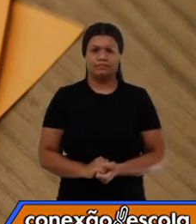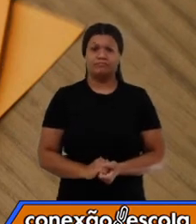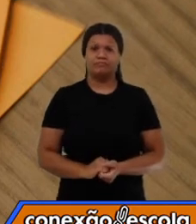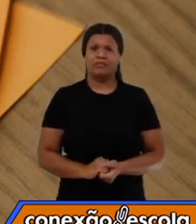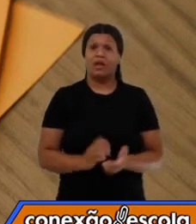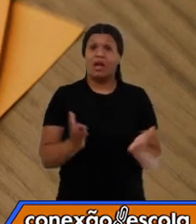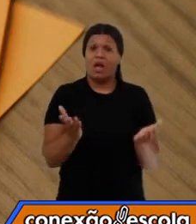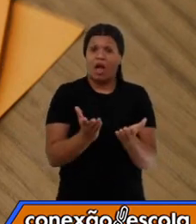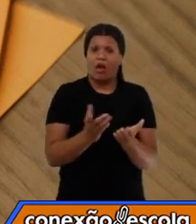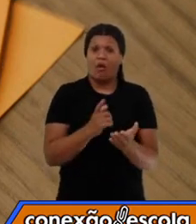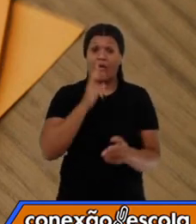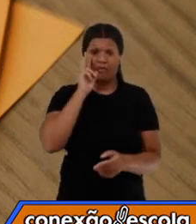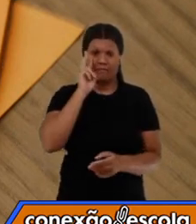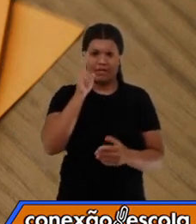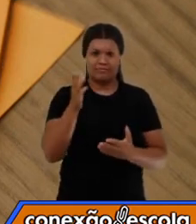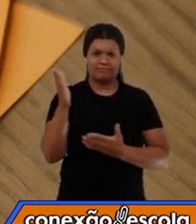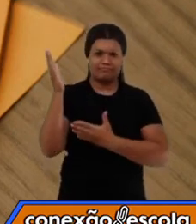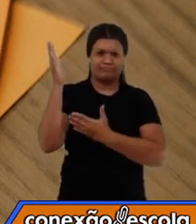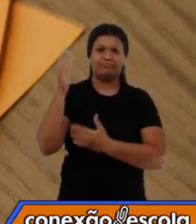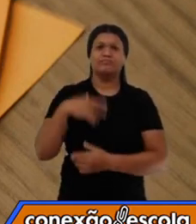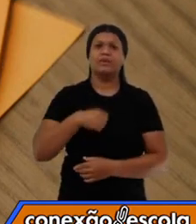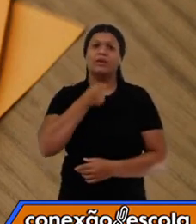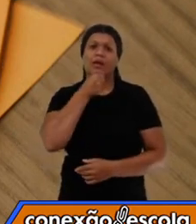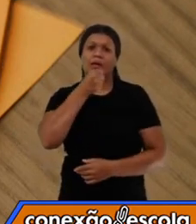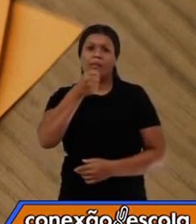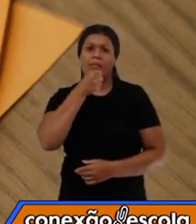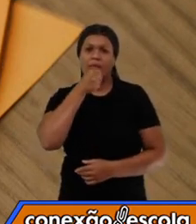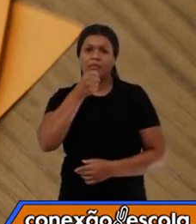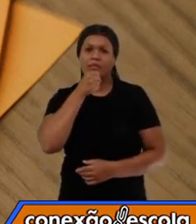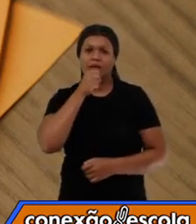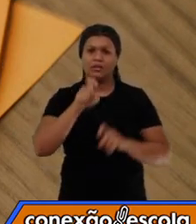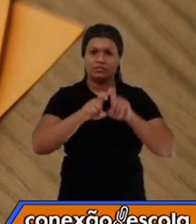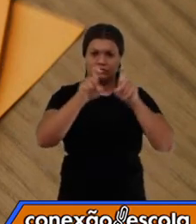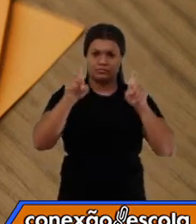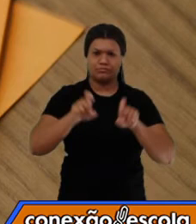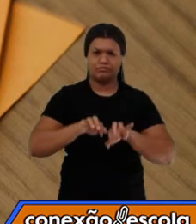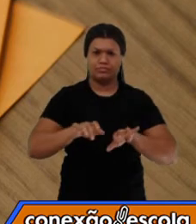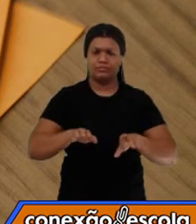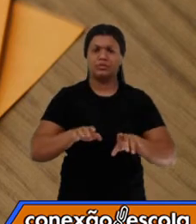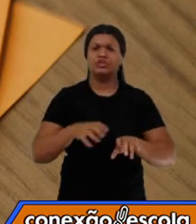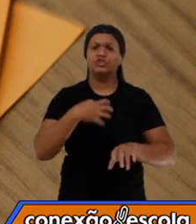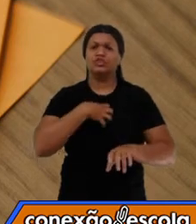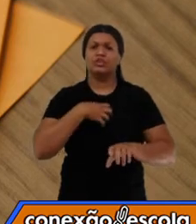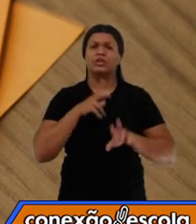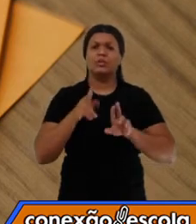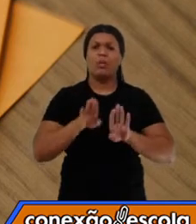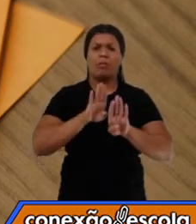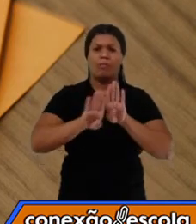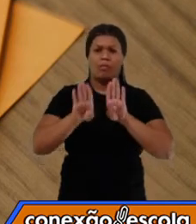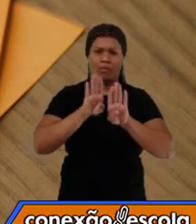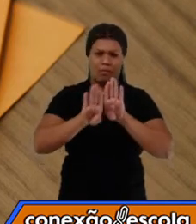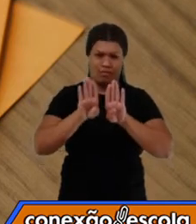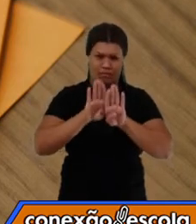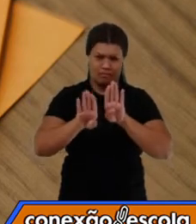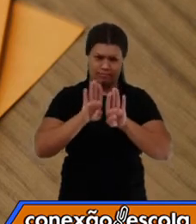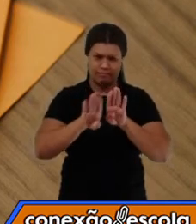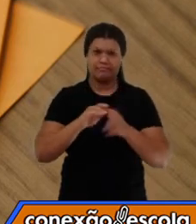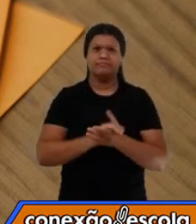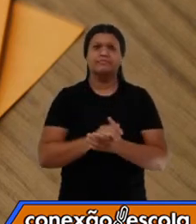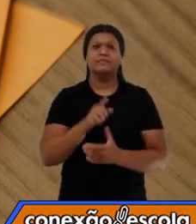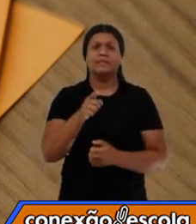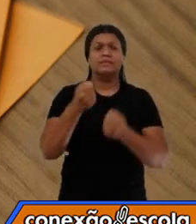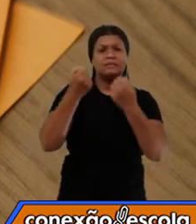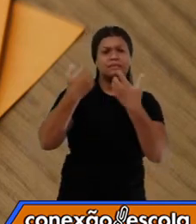a reportagem digital em formato de blog. Olha só, sobre o que está falando essa